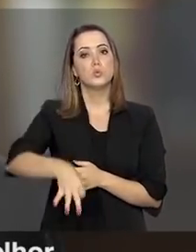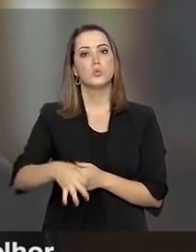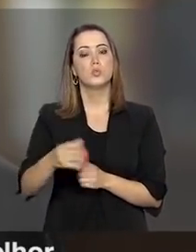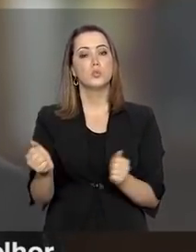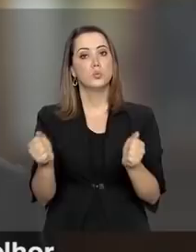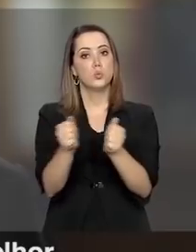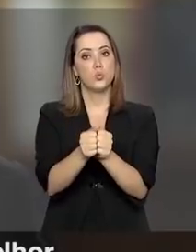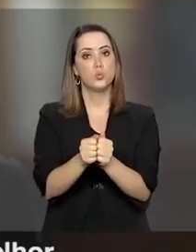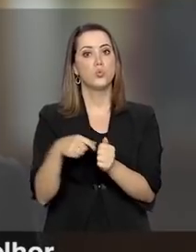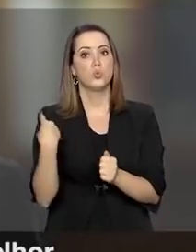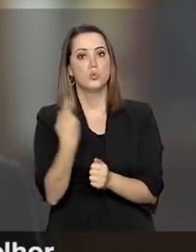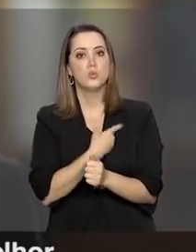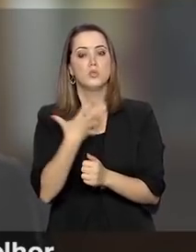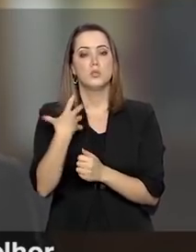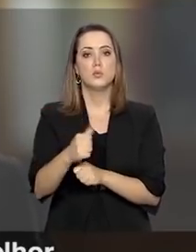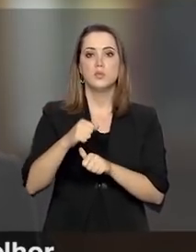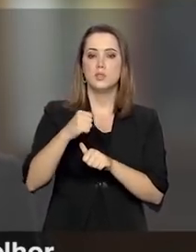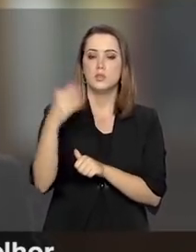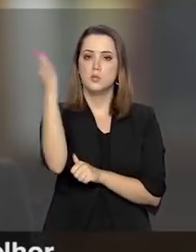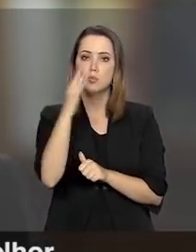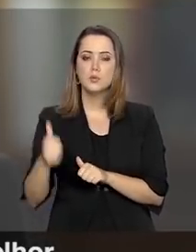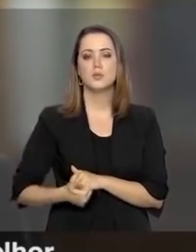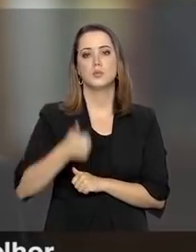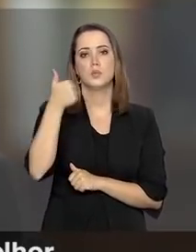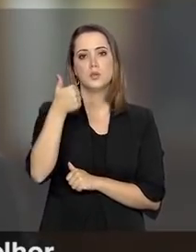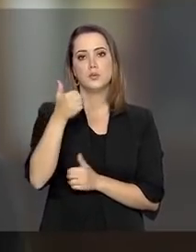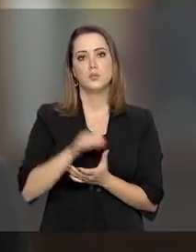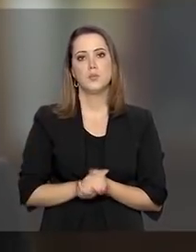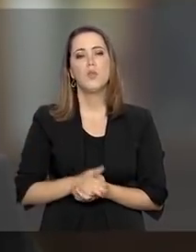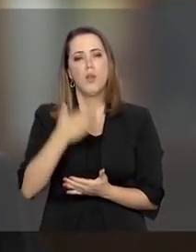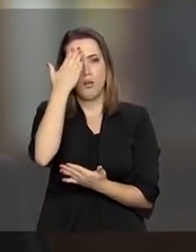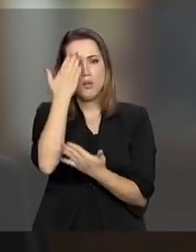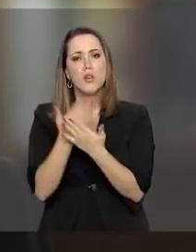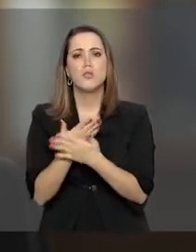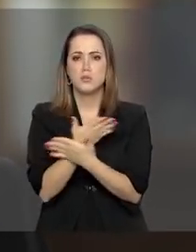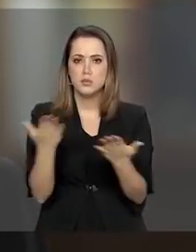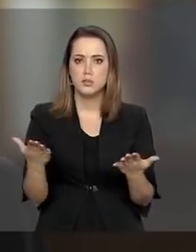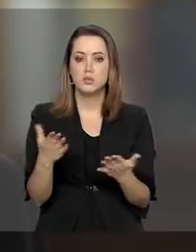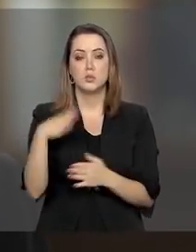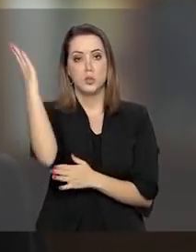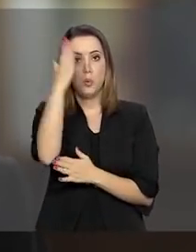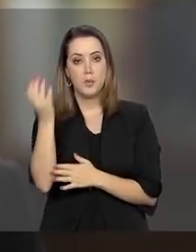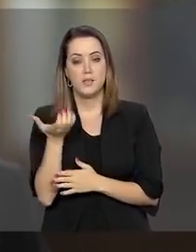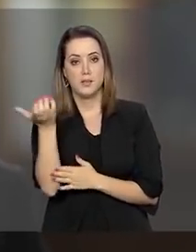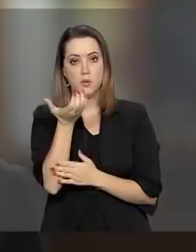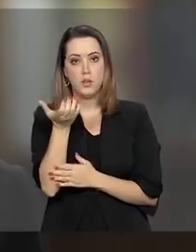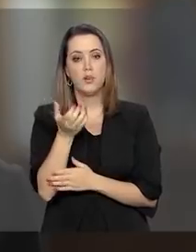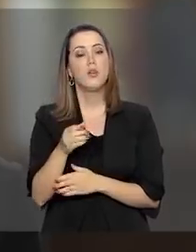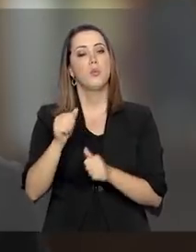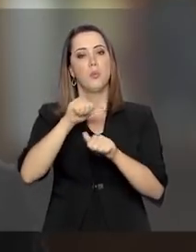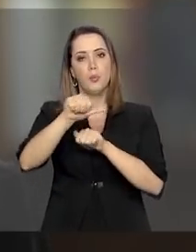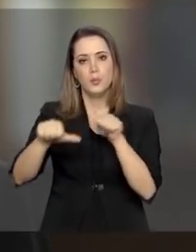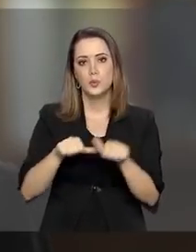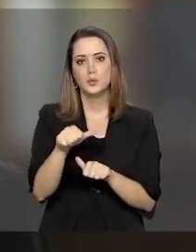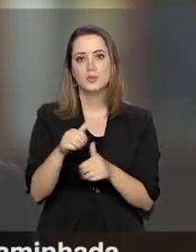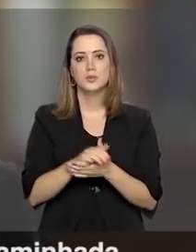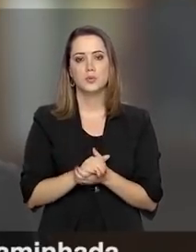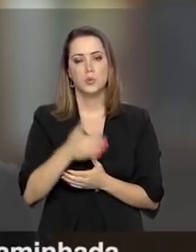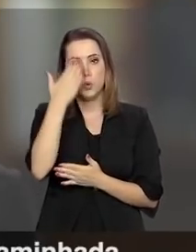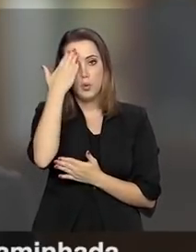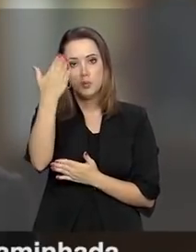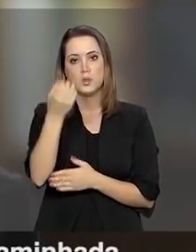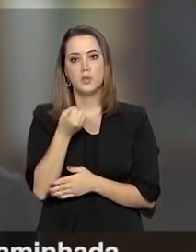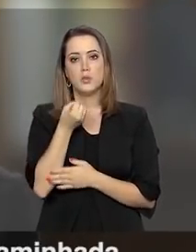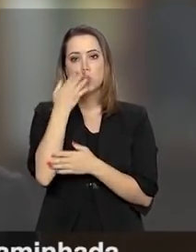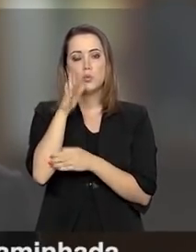que juntos vamos fazer um brasil muito melhor podem acreditar quando o brasil quer o brasil muda